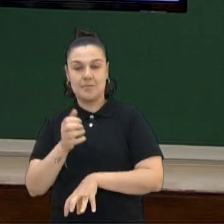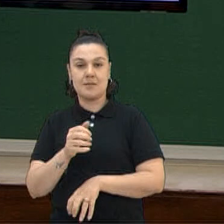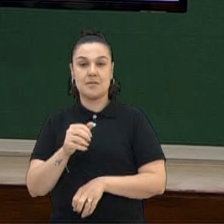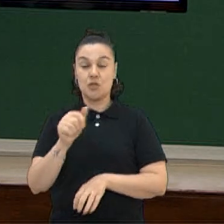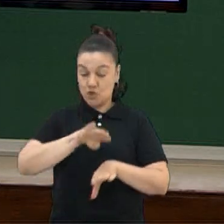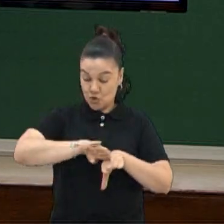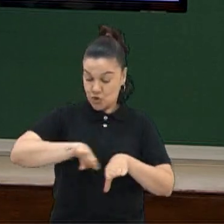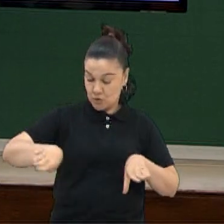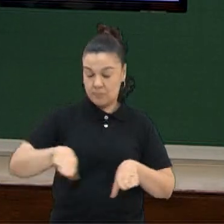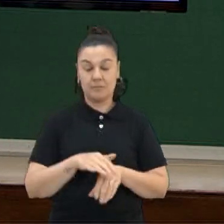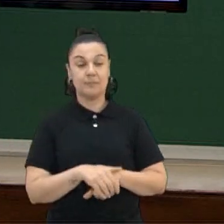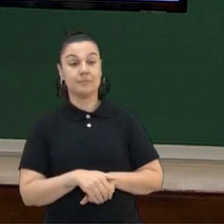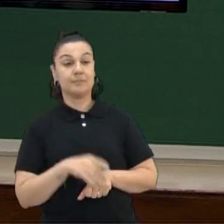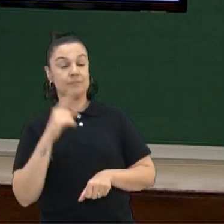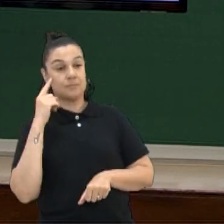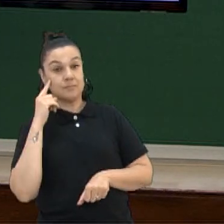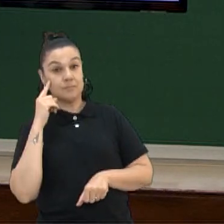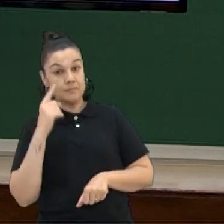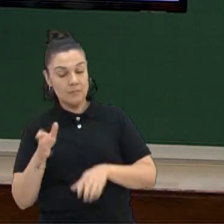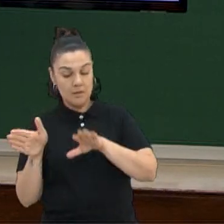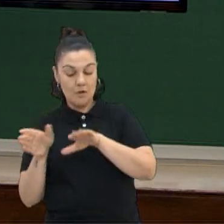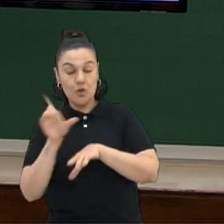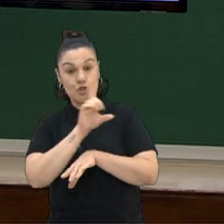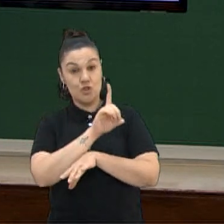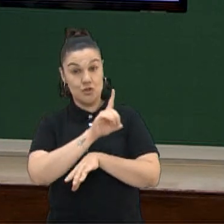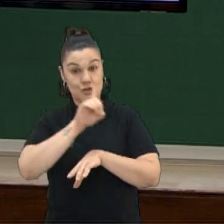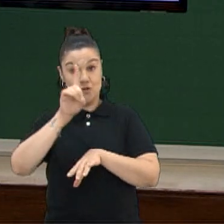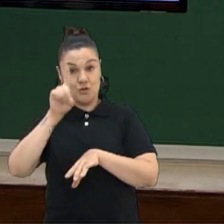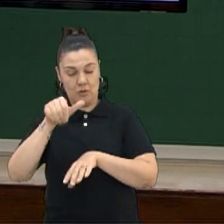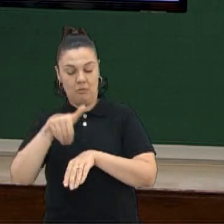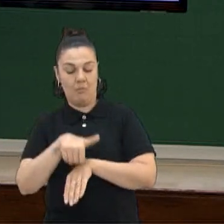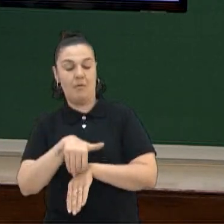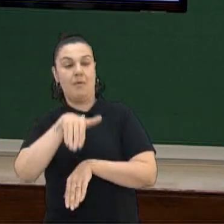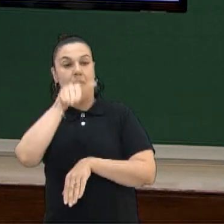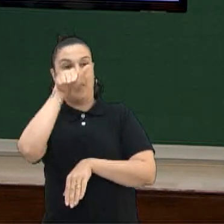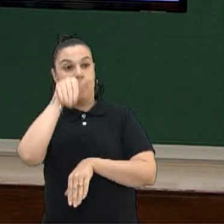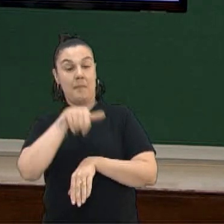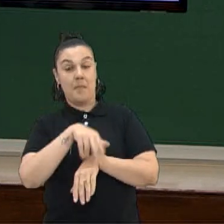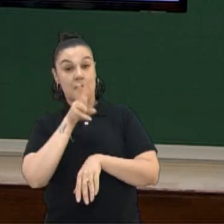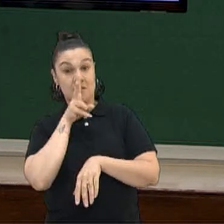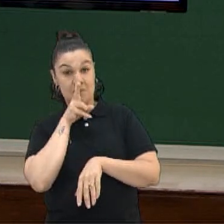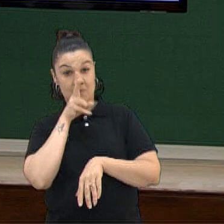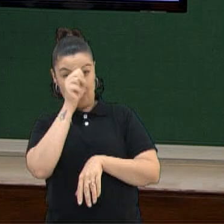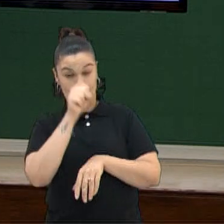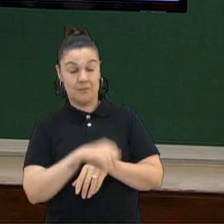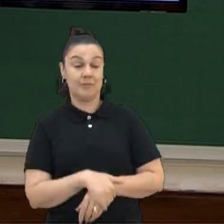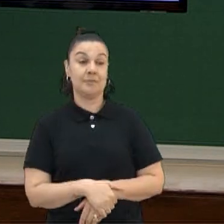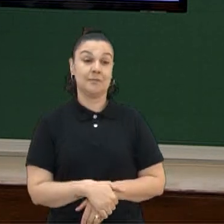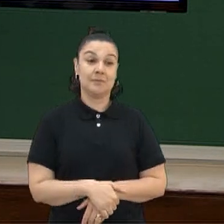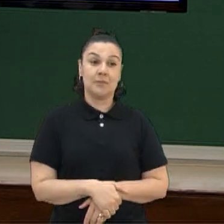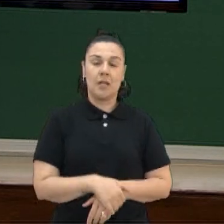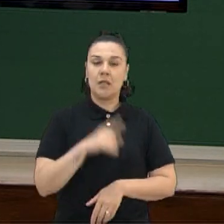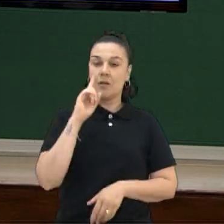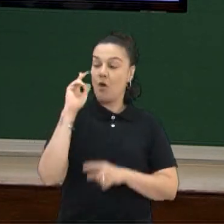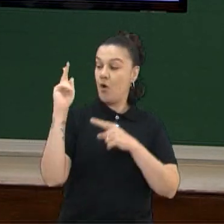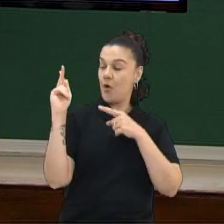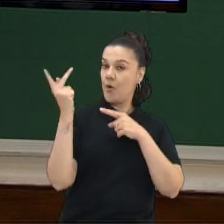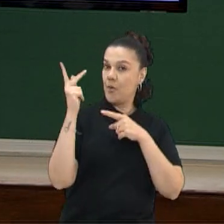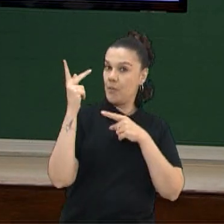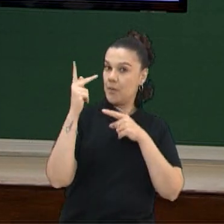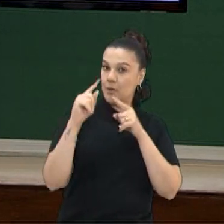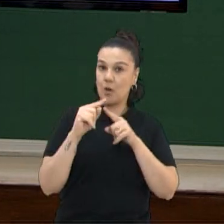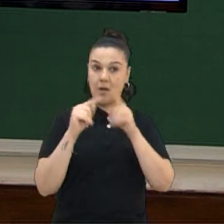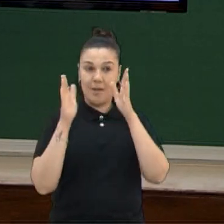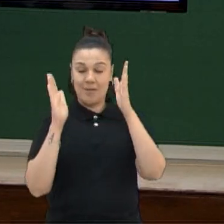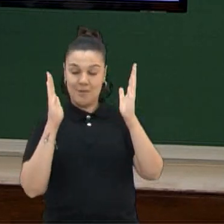nobres, ok? Então a galera que está mais para a direita e mais para cima são os mais eletronegativos. O hidrogênio está aqui